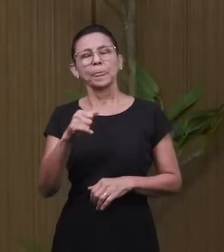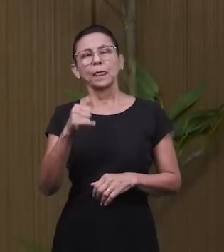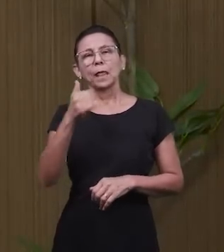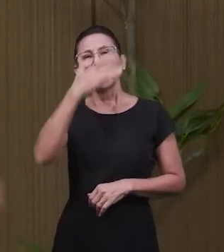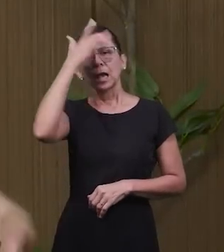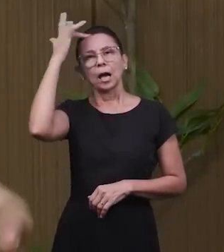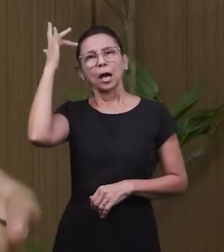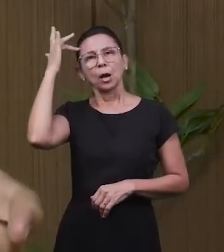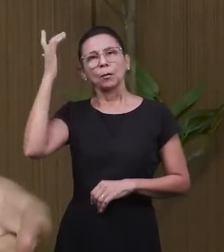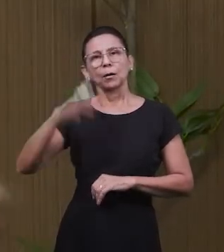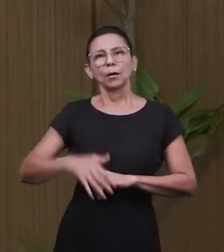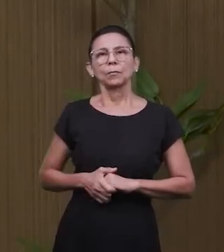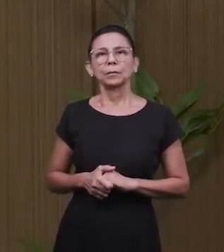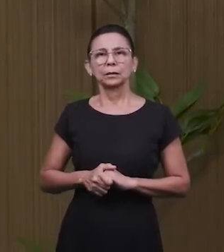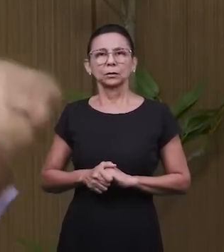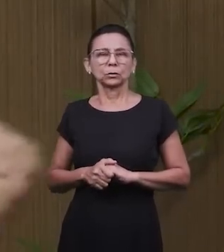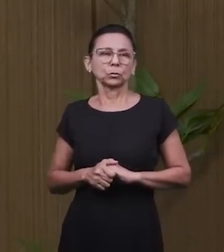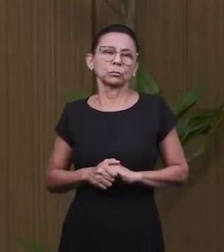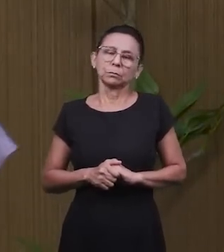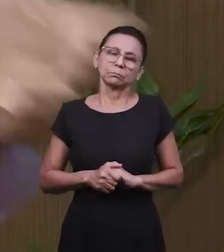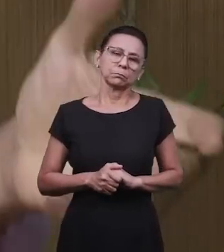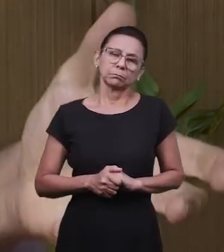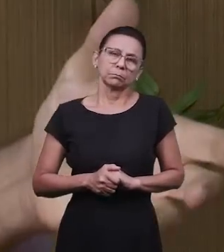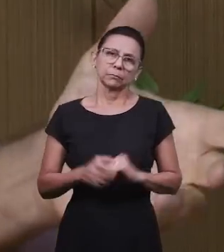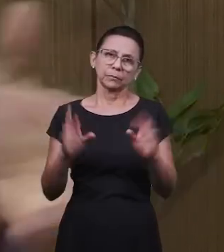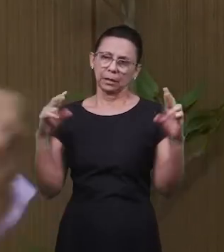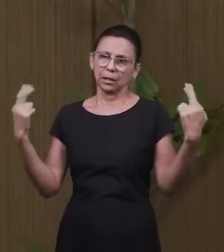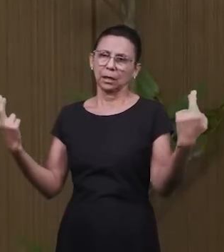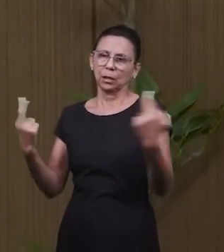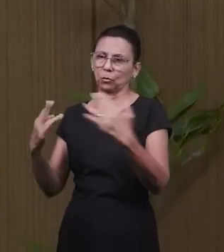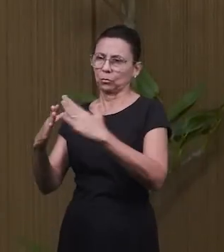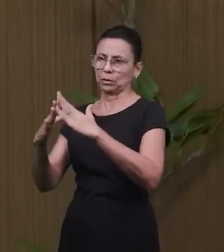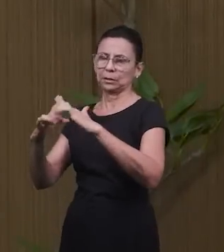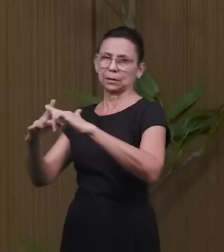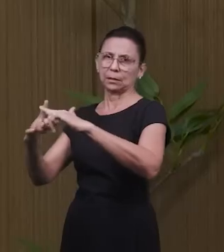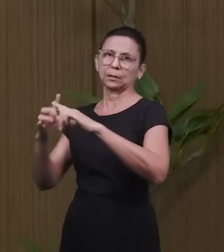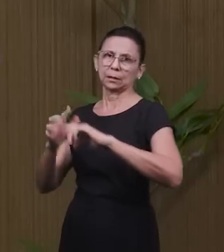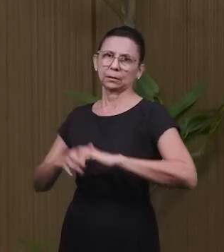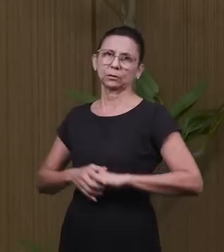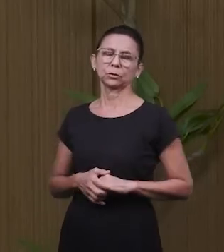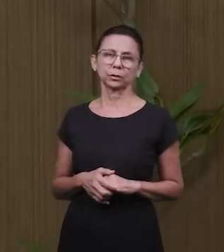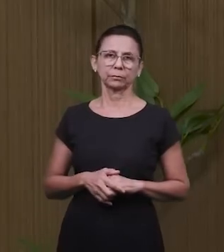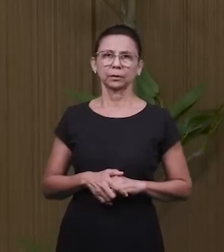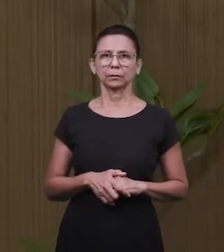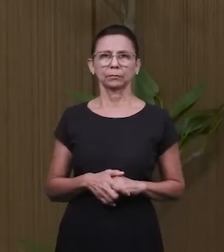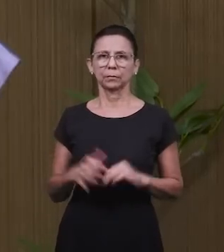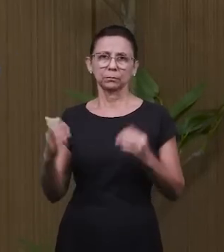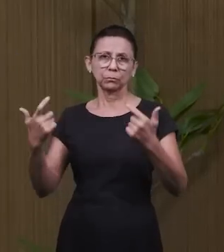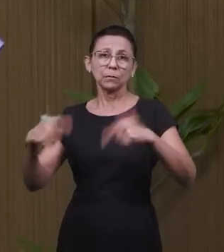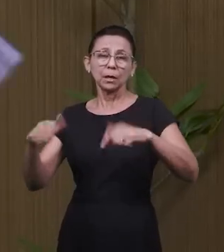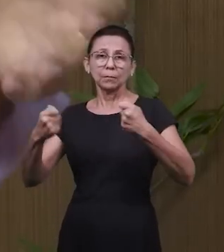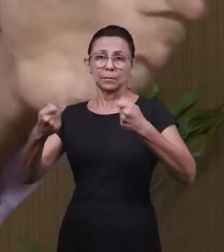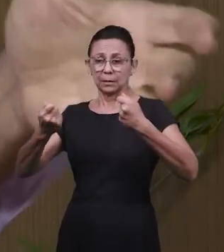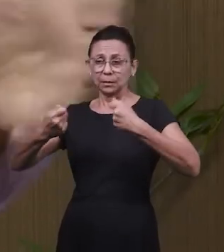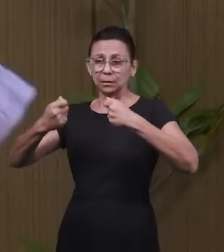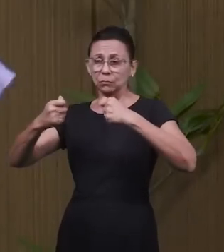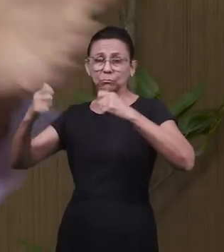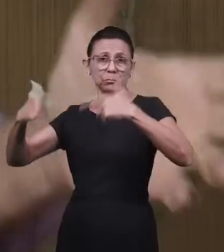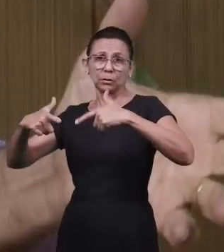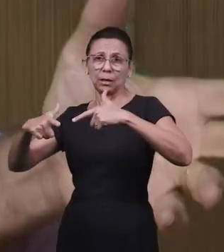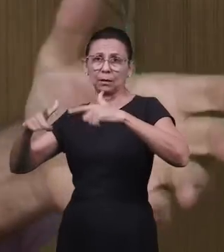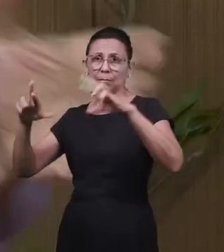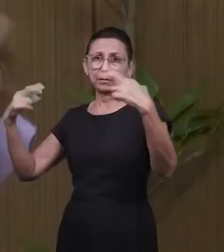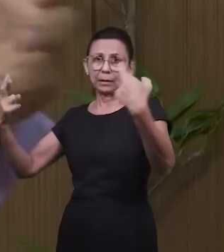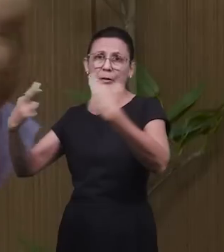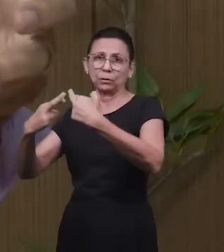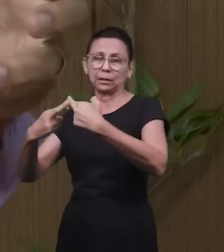igreja não é só quando ela está reunida, ali ela está reunida fisicamente num templo, né? A gente costuma chamar igreja de... O templo dá o nome de igreja, mas ali é